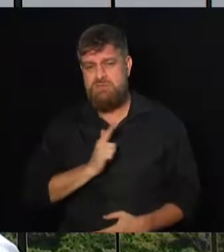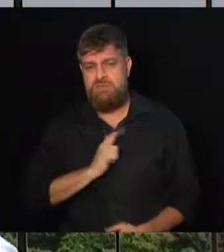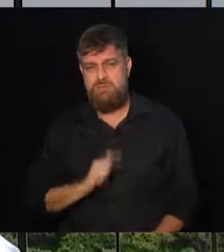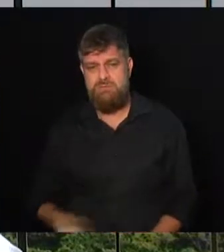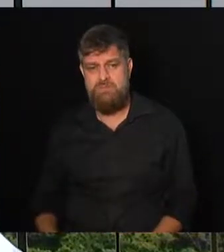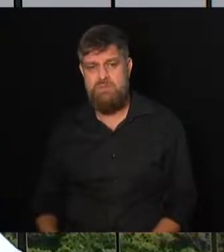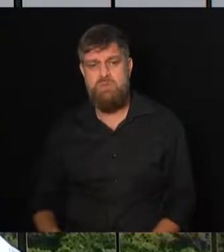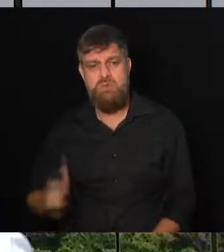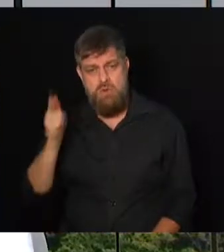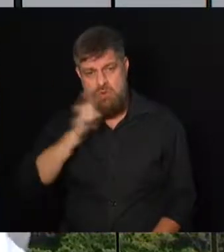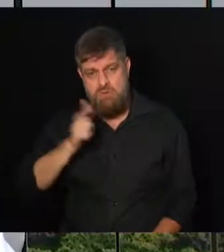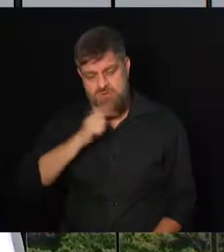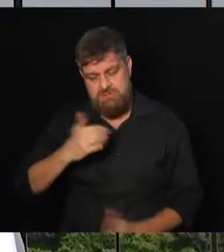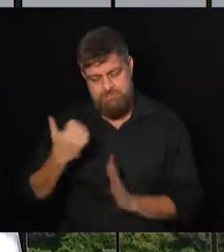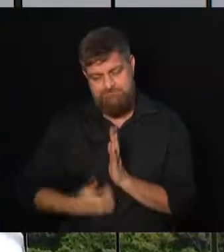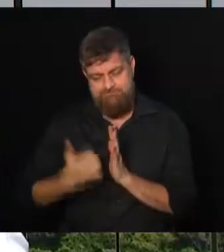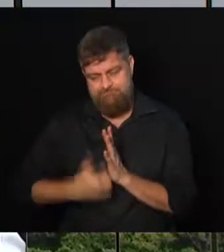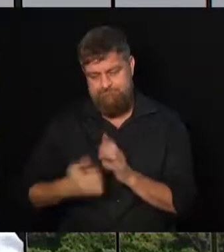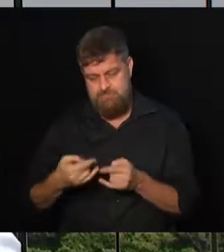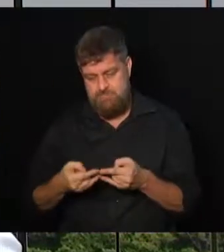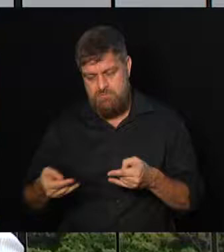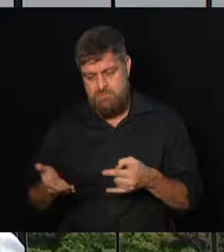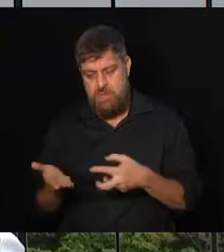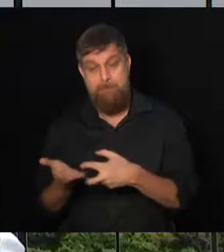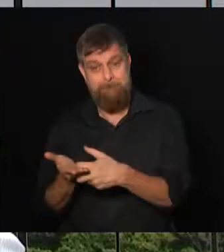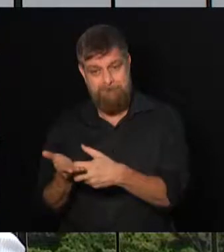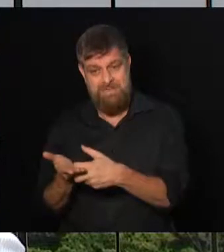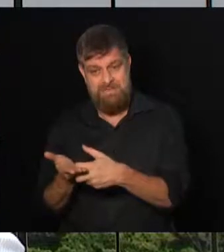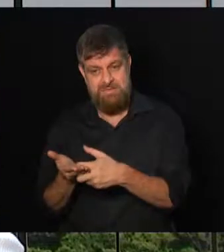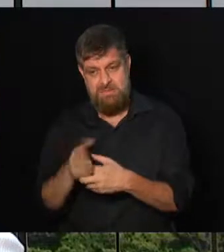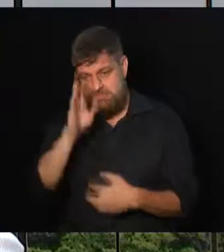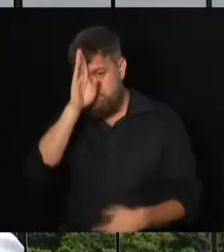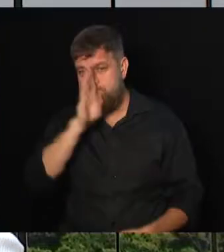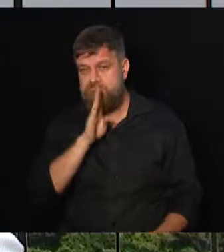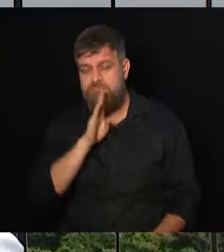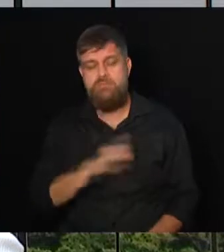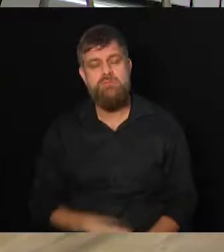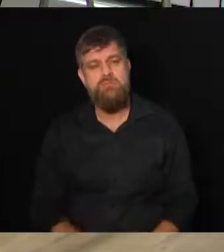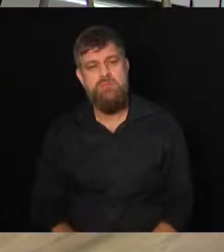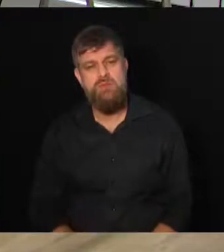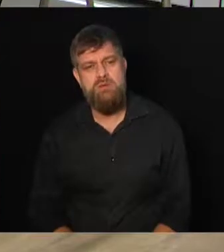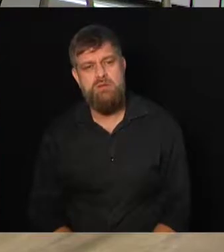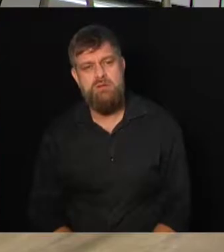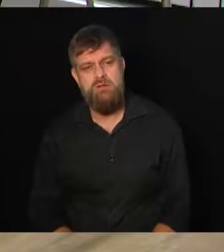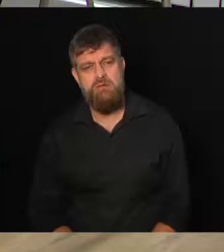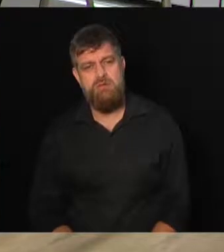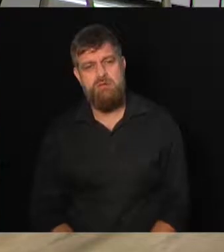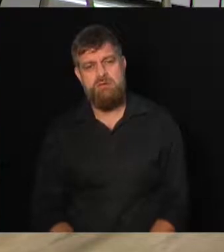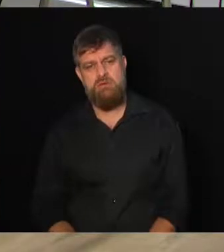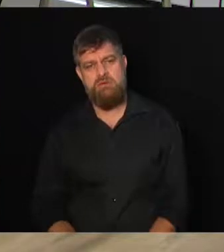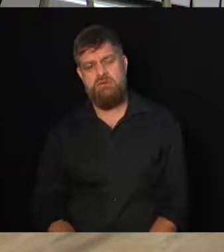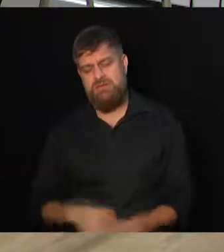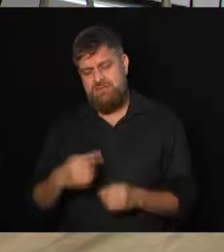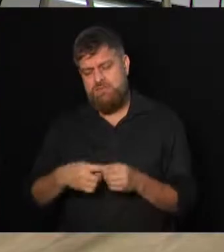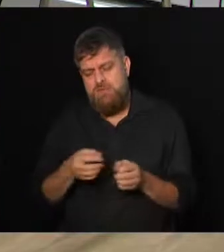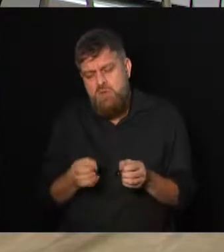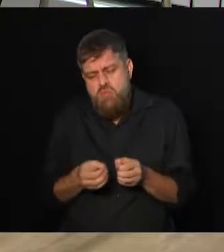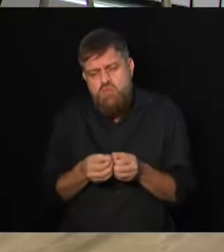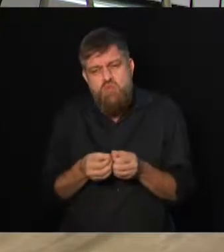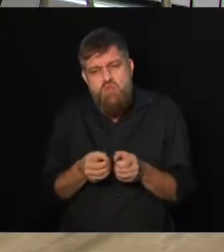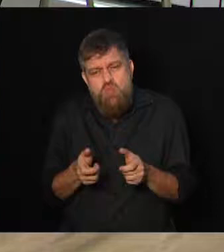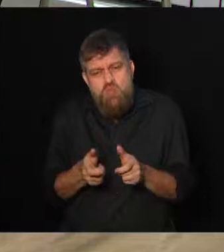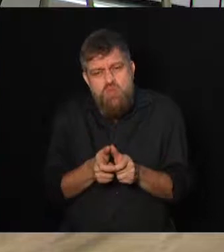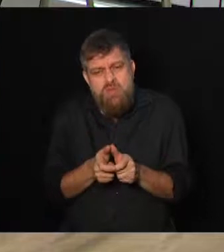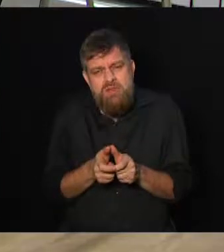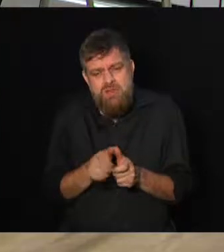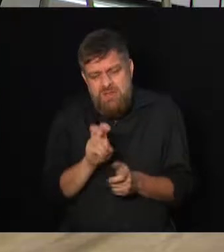isenção da sua passagem, né? E, por exemplo, que o senhor comentou, em cidadezinha menores com 50 mil